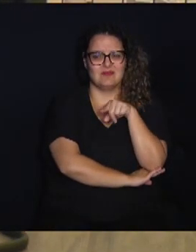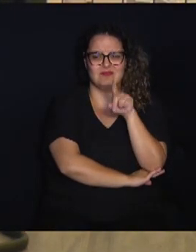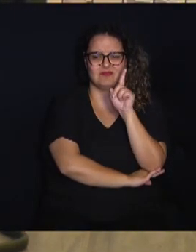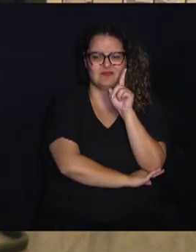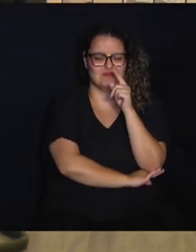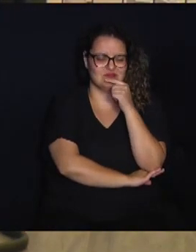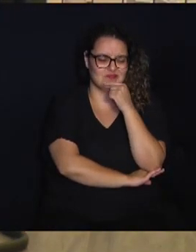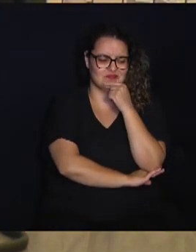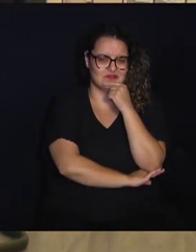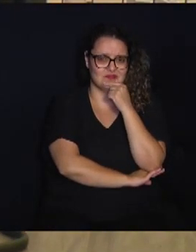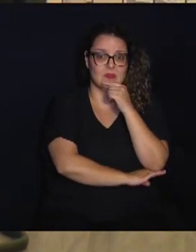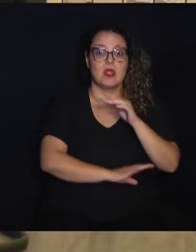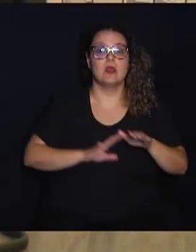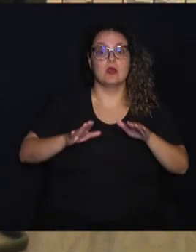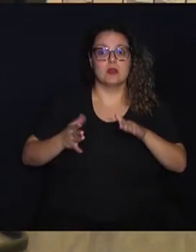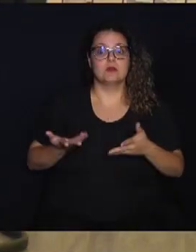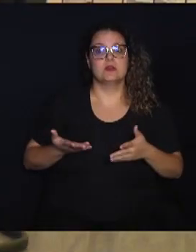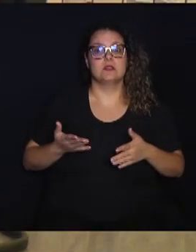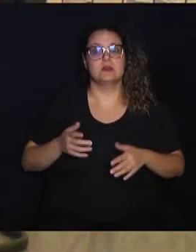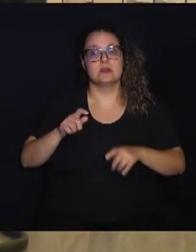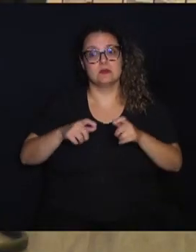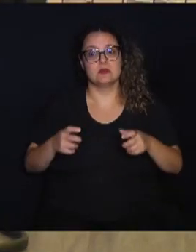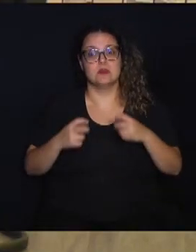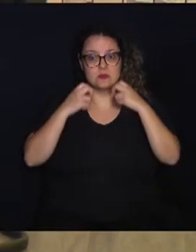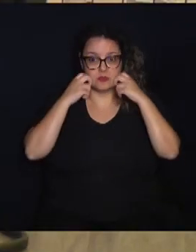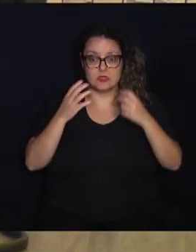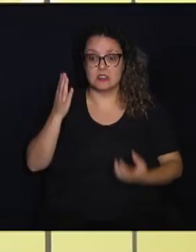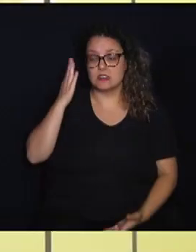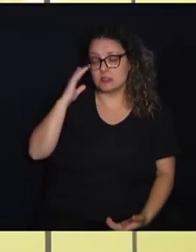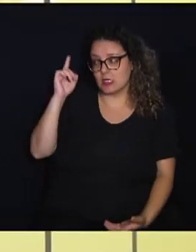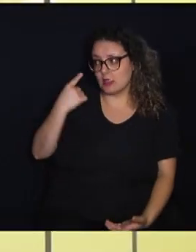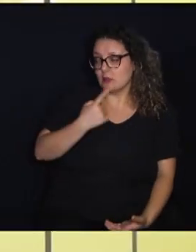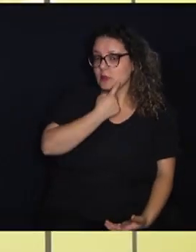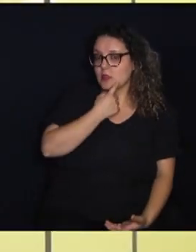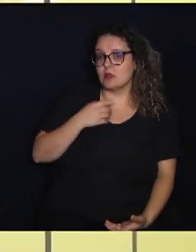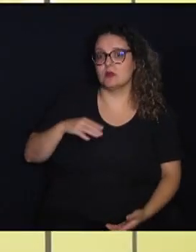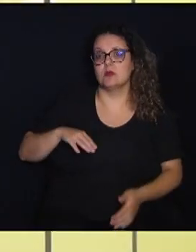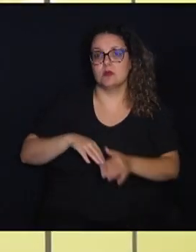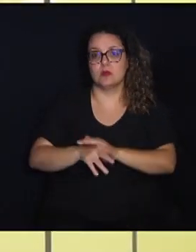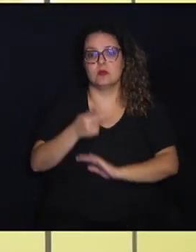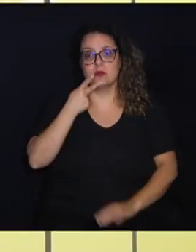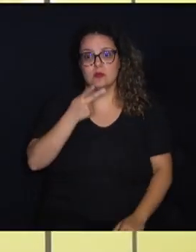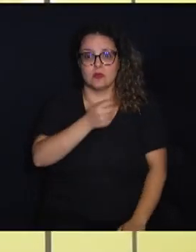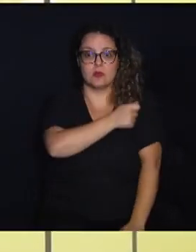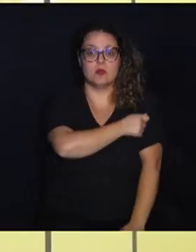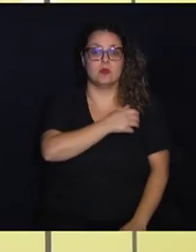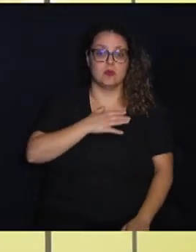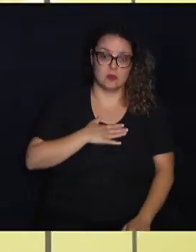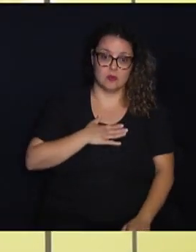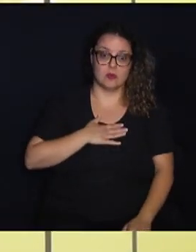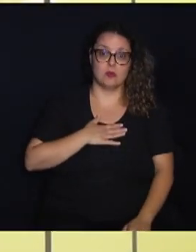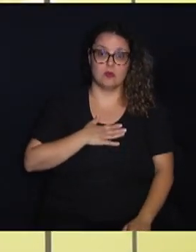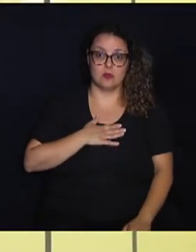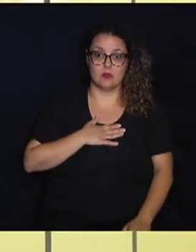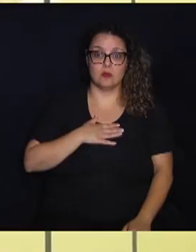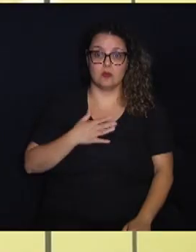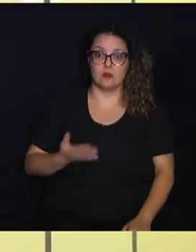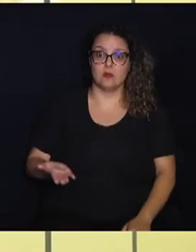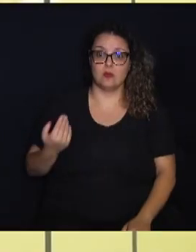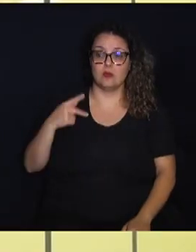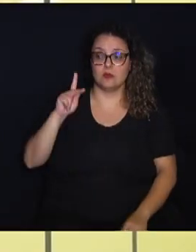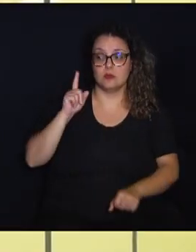muitas vezes acaba inibindo, né? E sabe, Mirna, o que eu costumo falar para os meus alunos, tudo, é o seguinte, vamos no seu